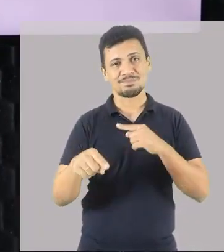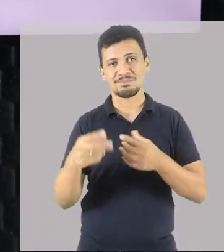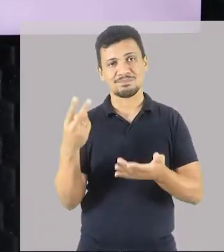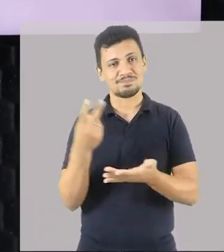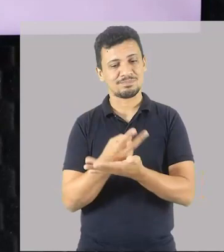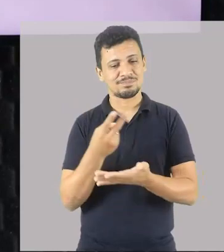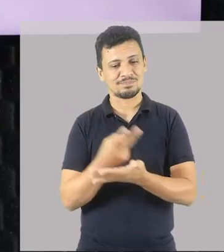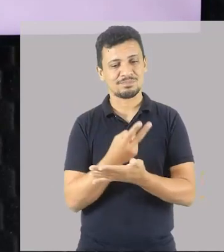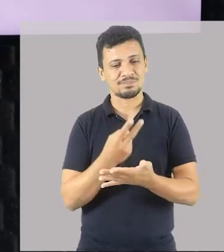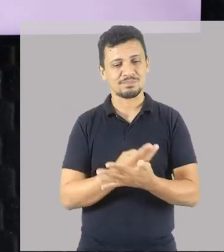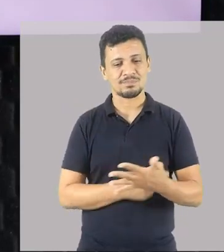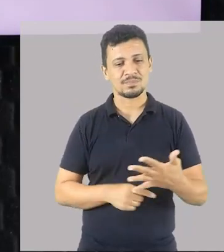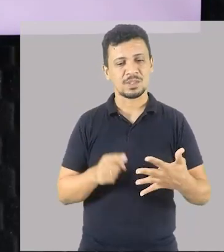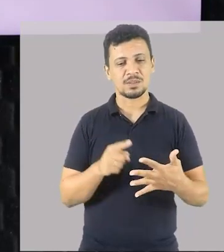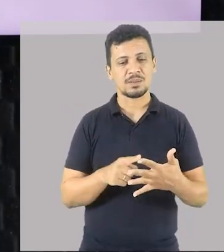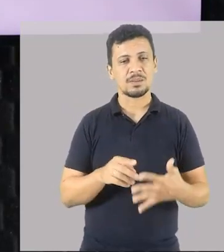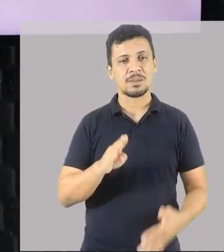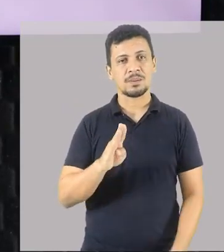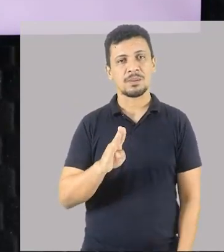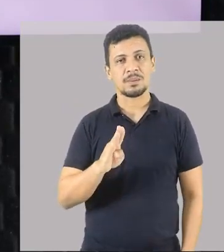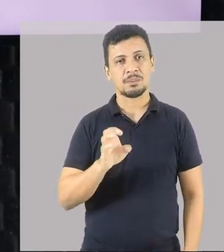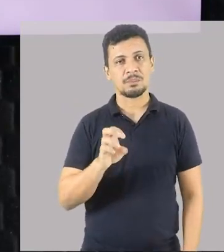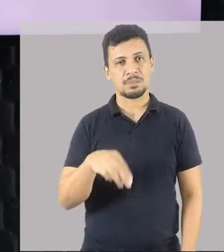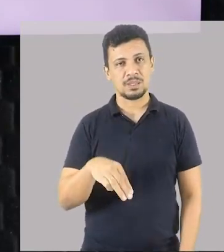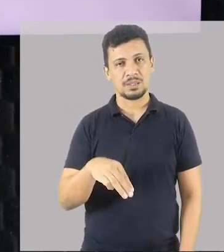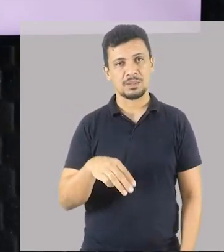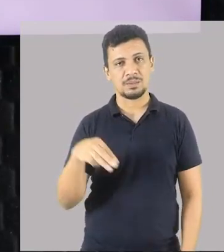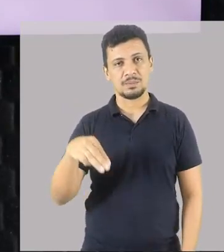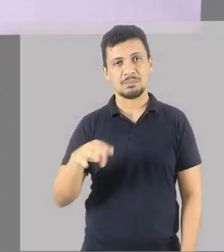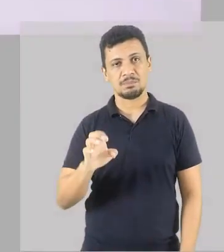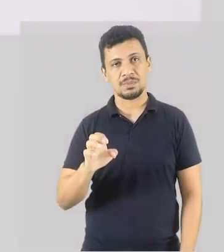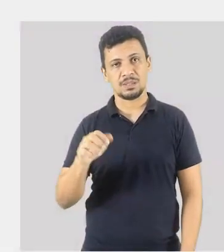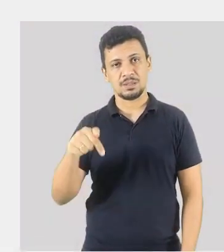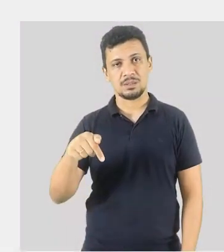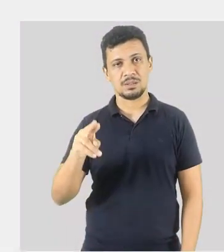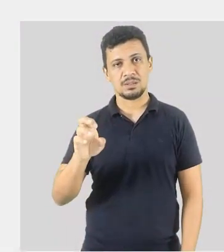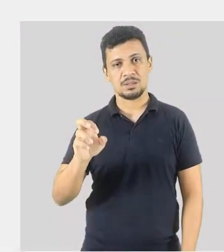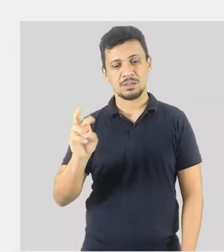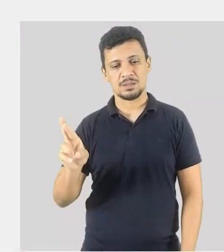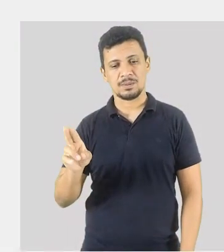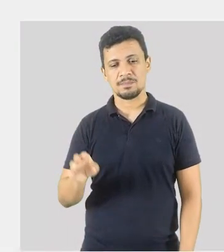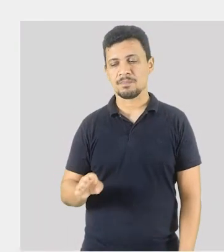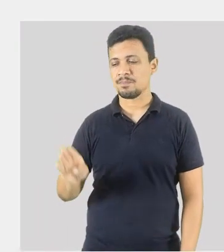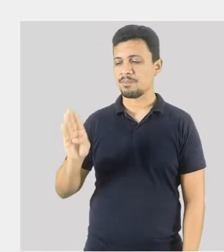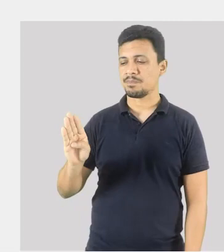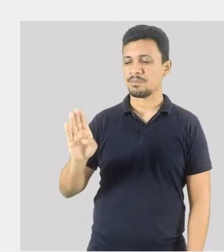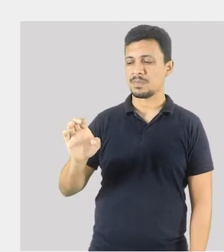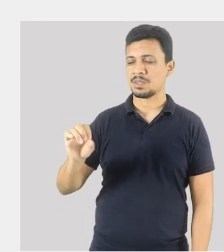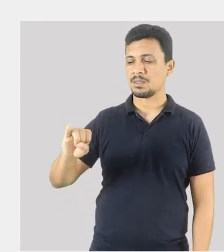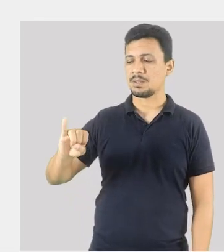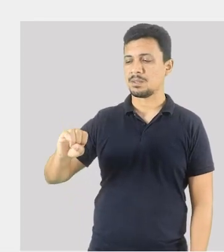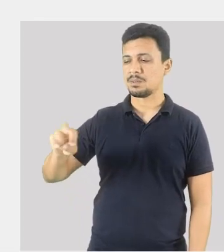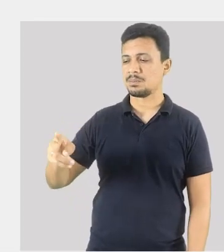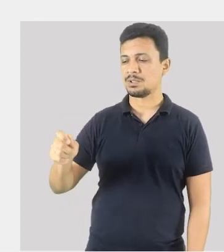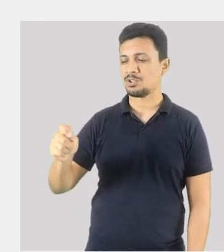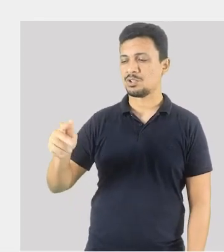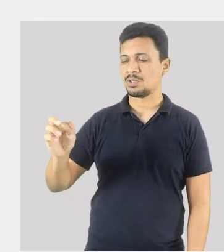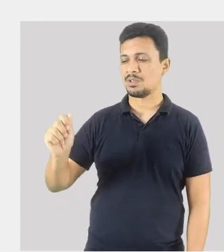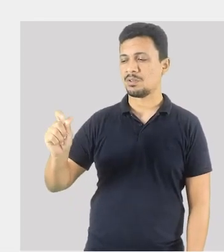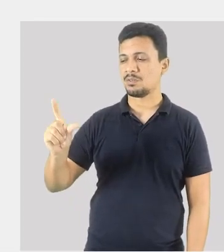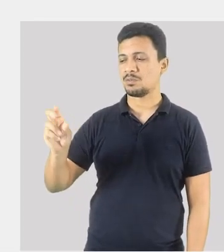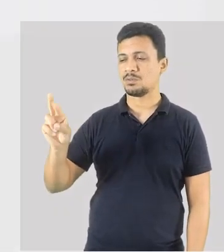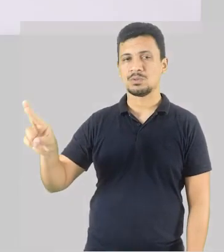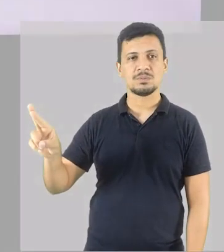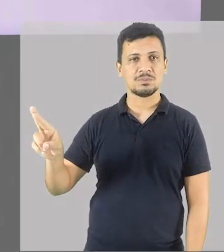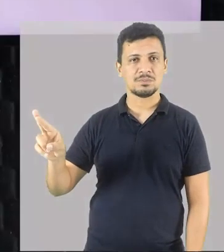eliminou. Bem me quer, a mesma coisa, é uma justaposição, e beija-flor também é uma justaposição. Quando